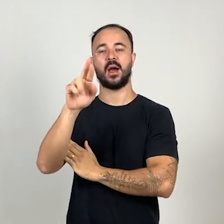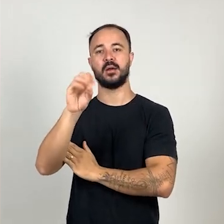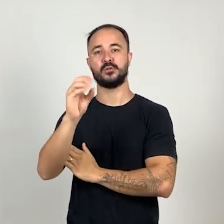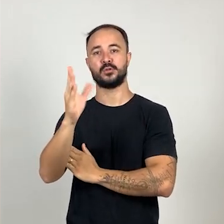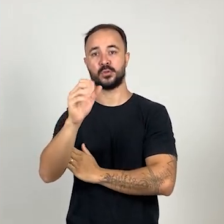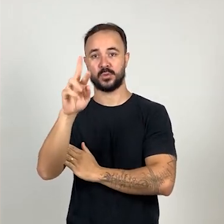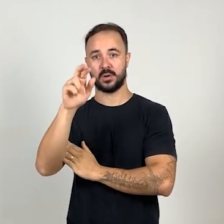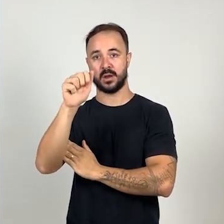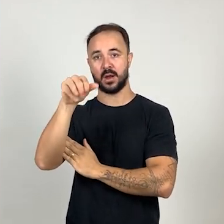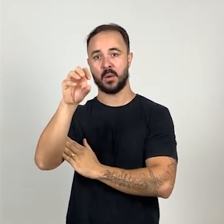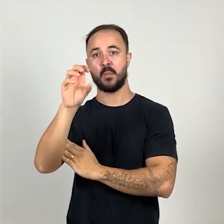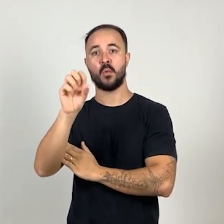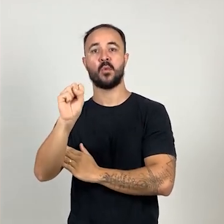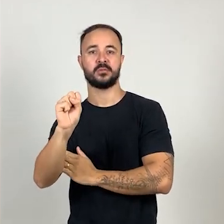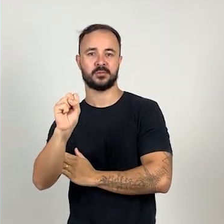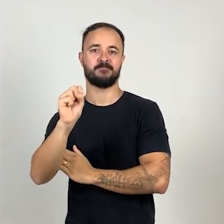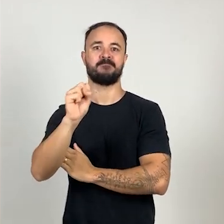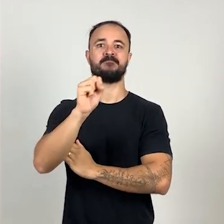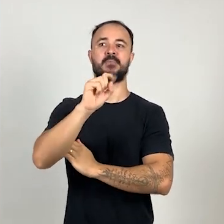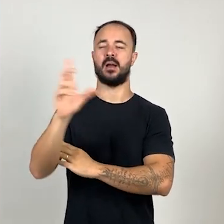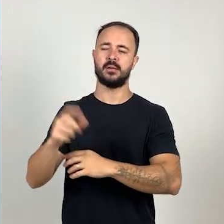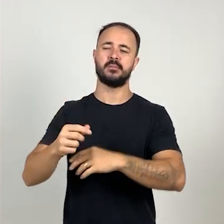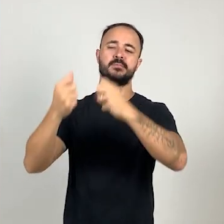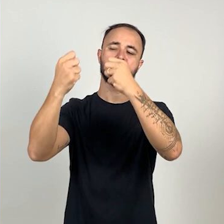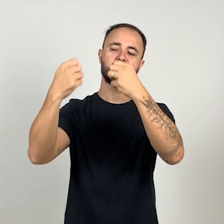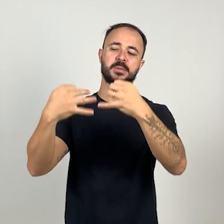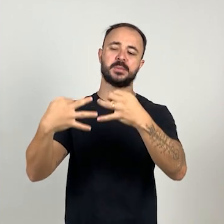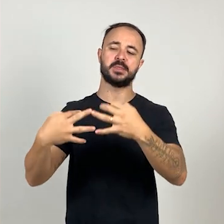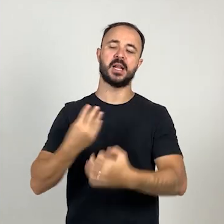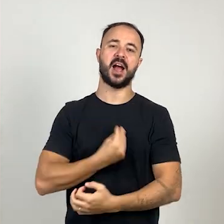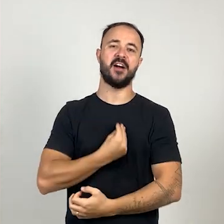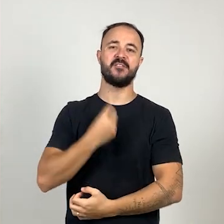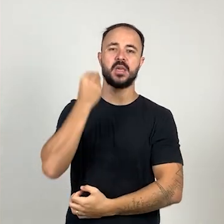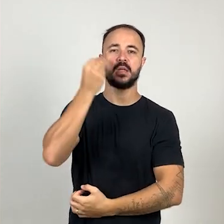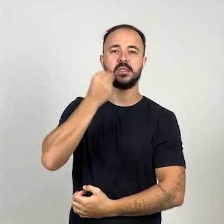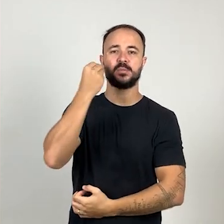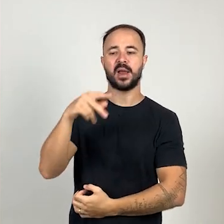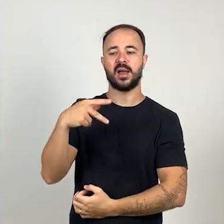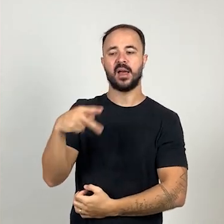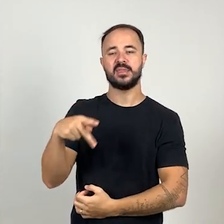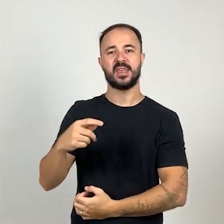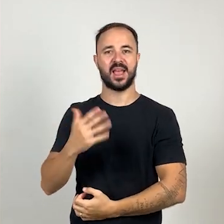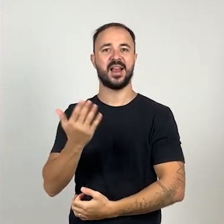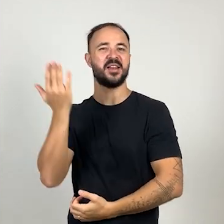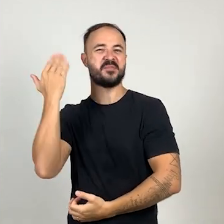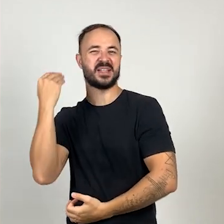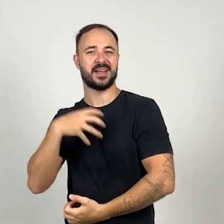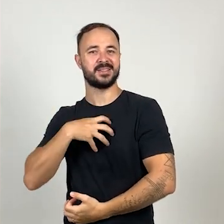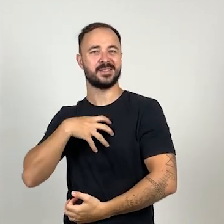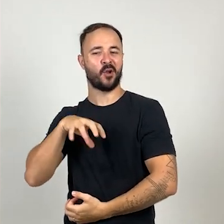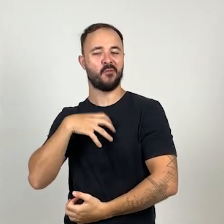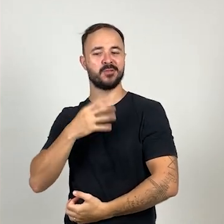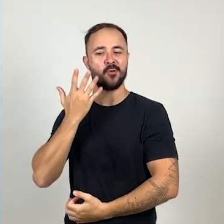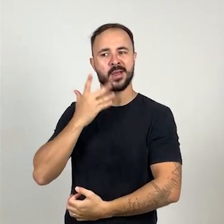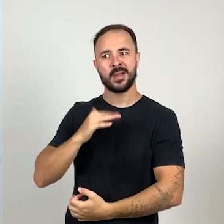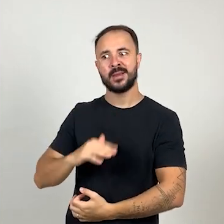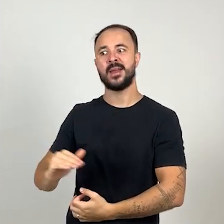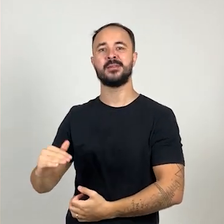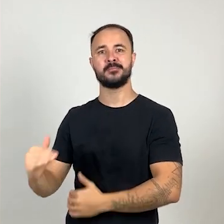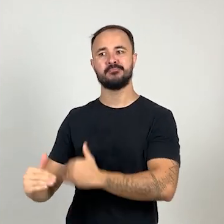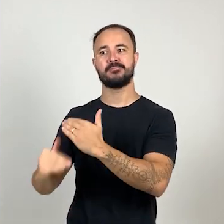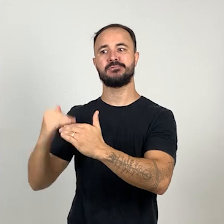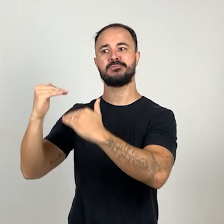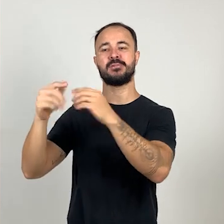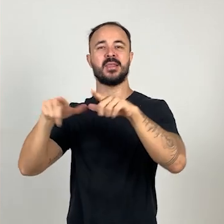narra a sua trajetória de vida desde sua infância na cidade de Salvador, passando por sua carreira no teatro,